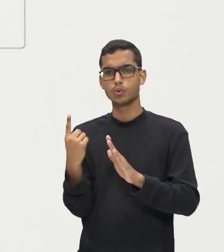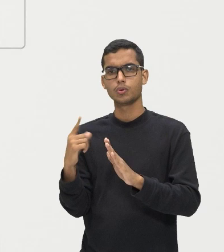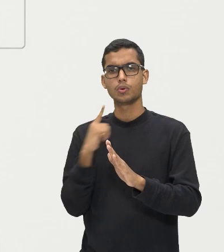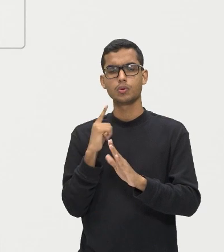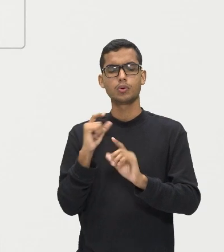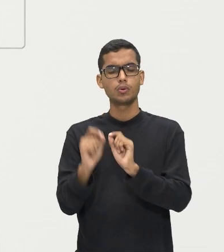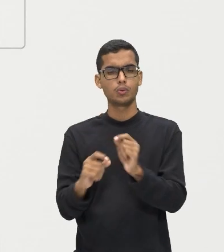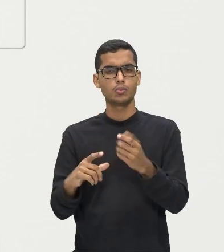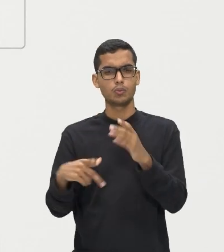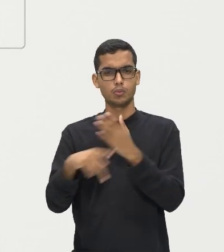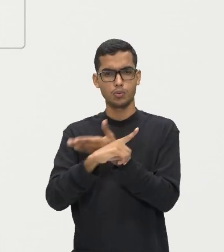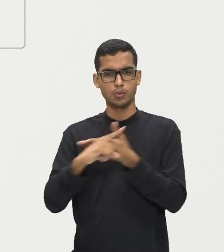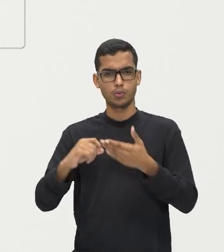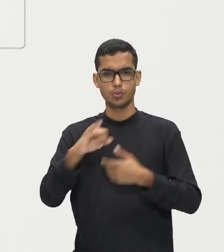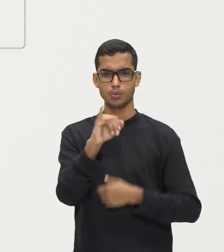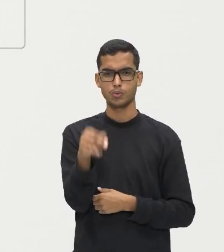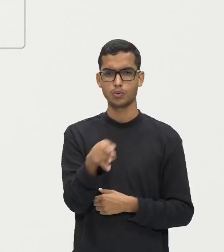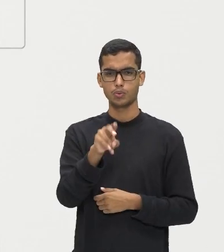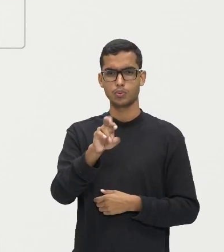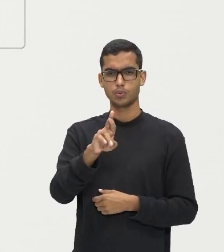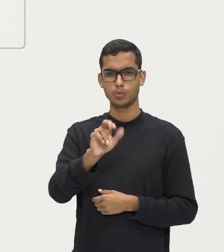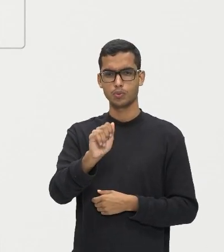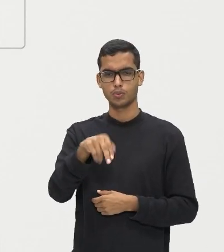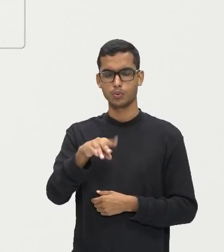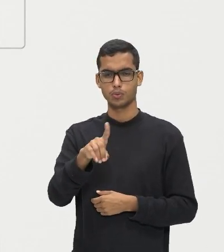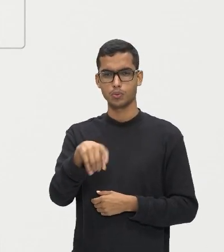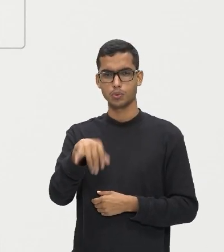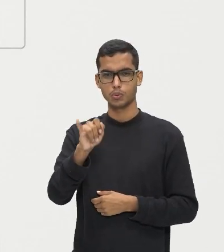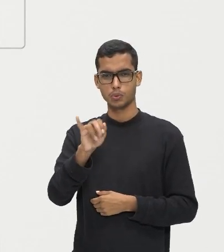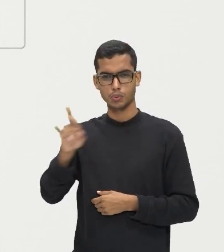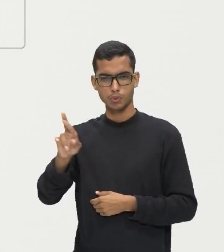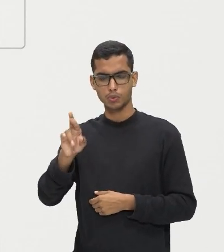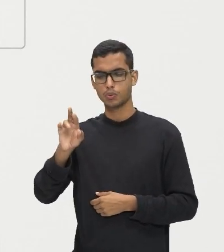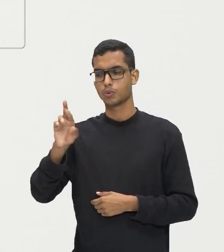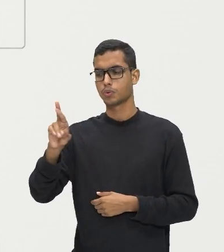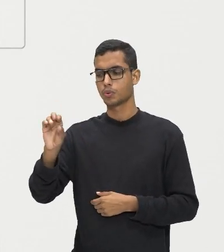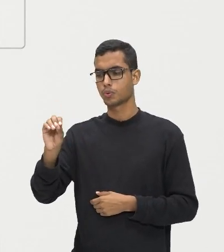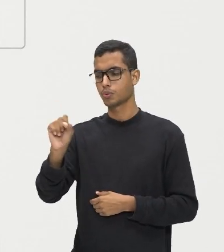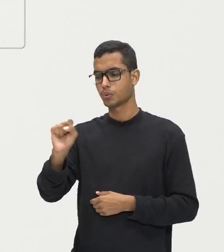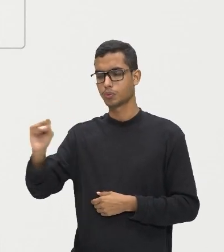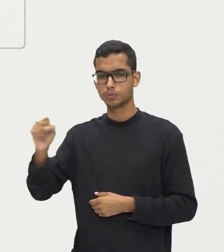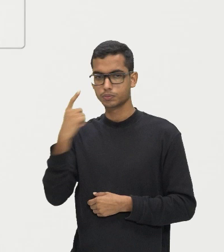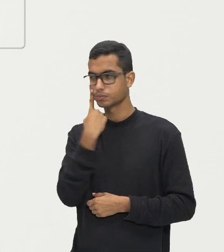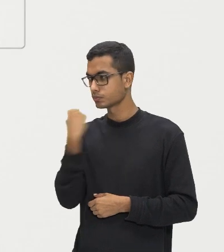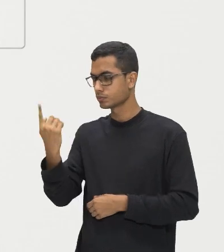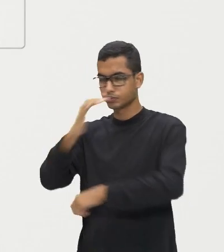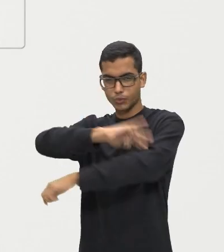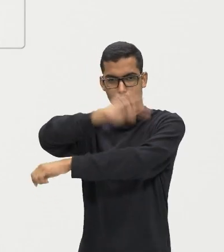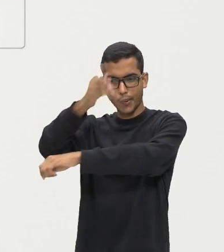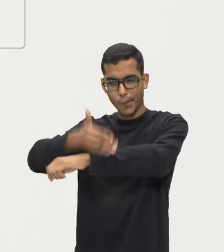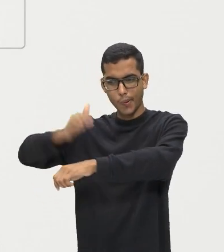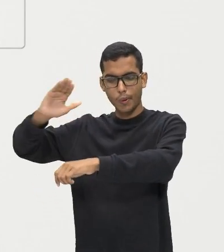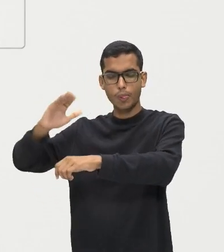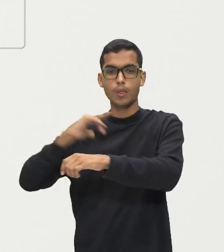em 1990. Não vai ser o relevo que você vai encontrar se fosse o mapa de Haroldo de Azevedo, seria